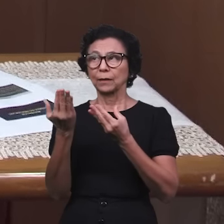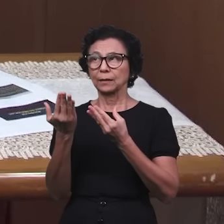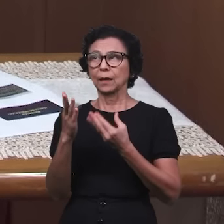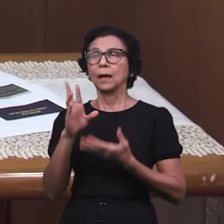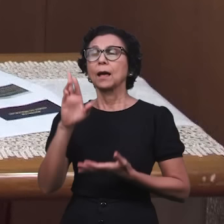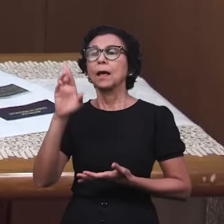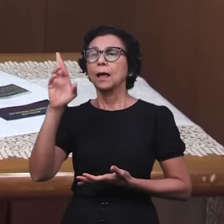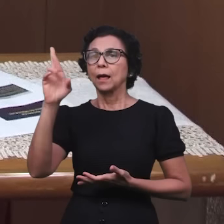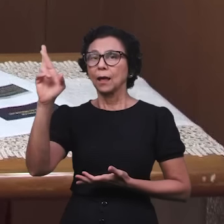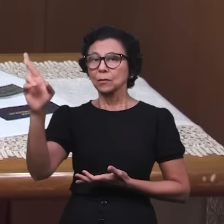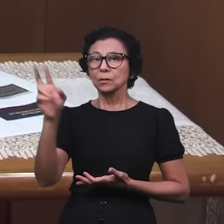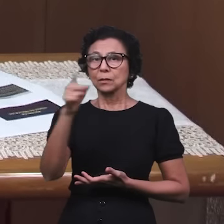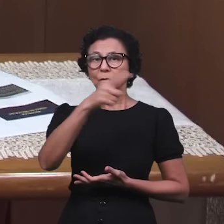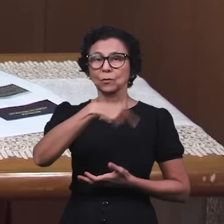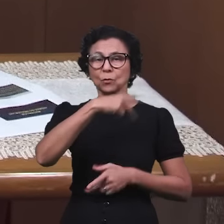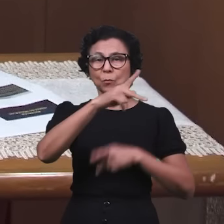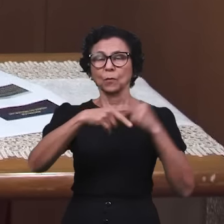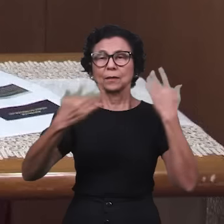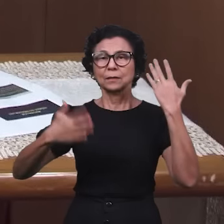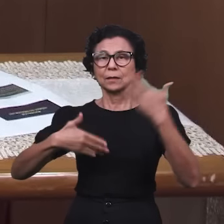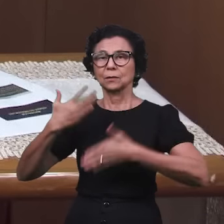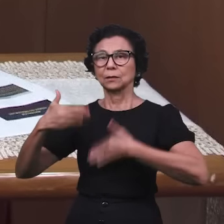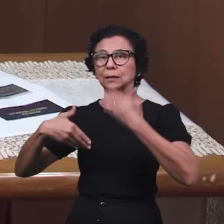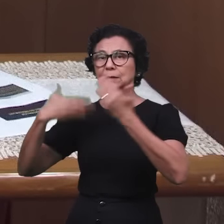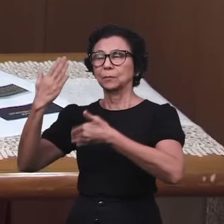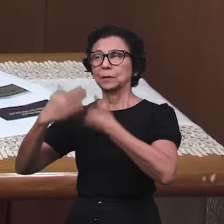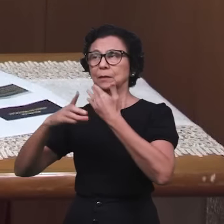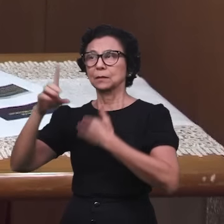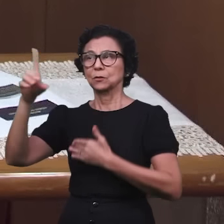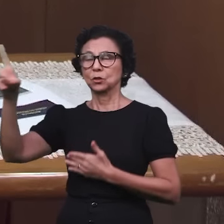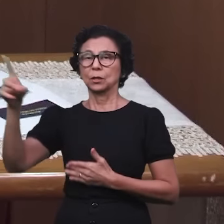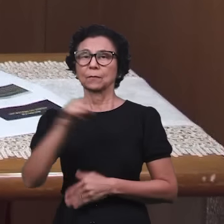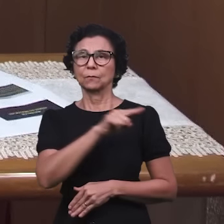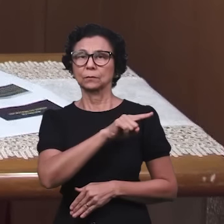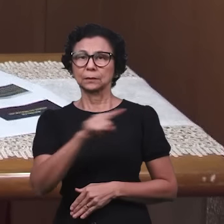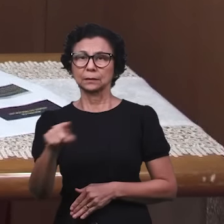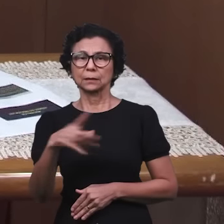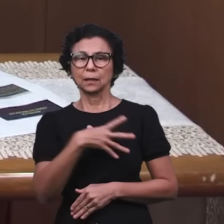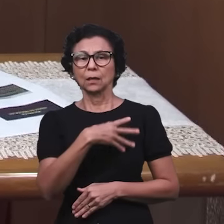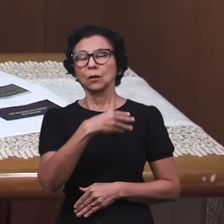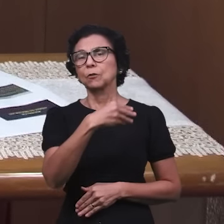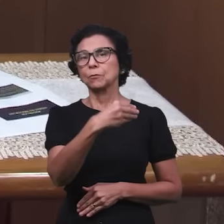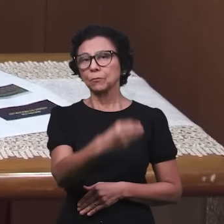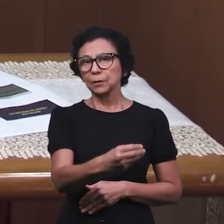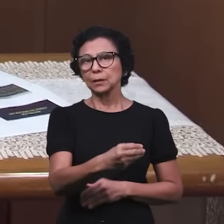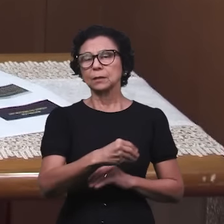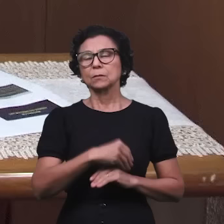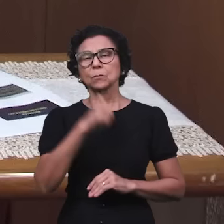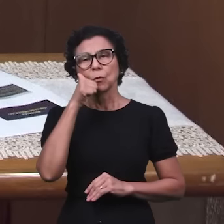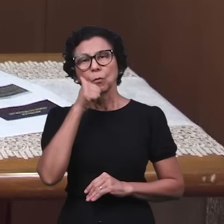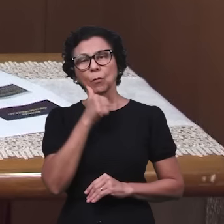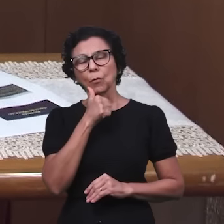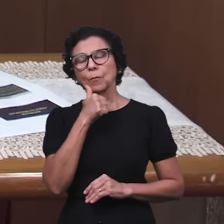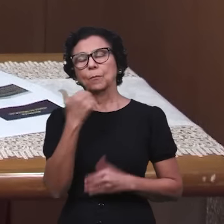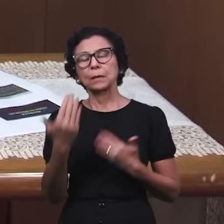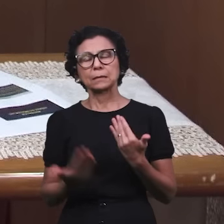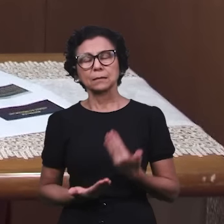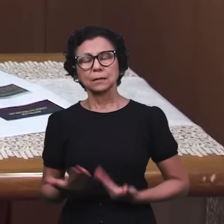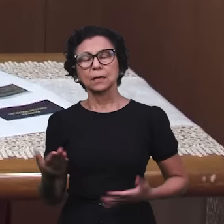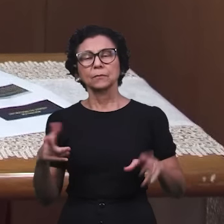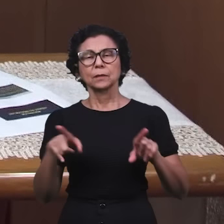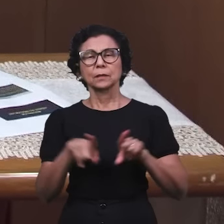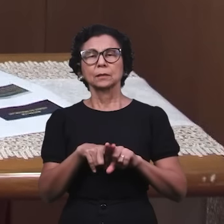vos alegrareis perante o Senhor vosso Deus, vós, vossos filhos, e as vossas servas, e o levita que